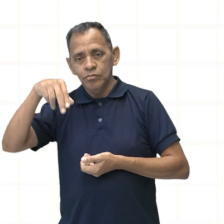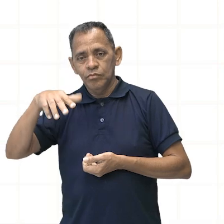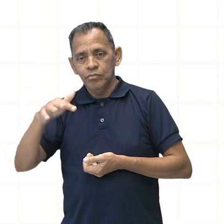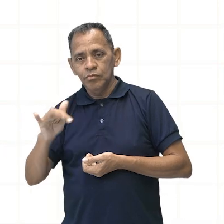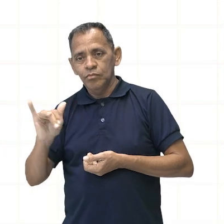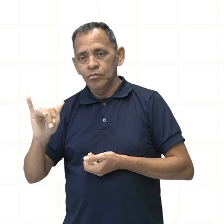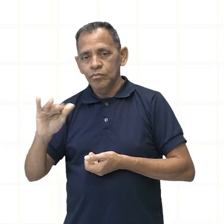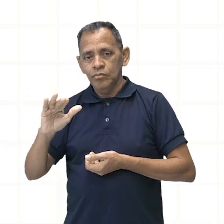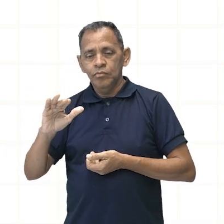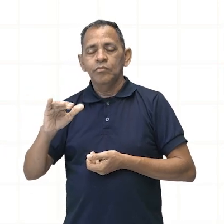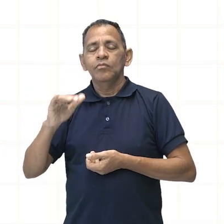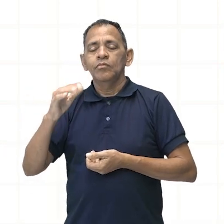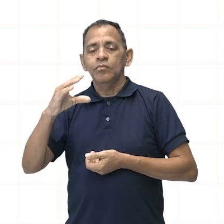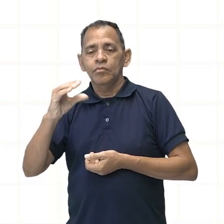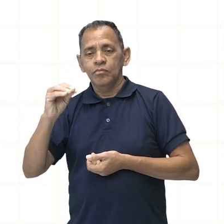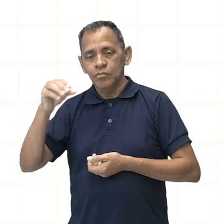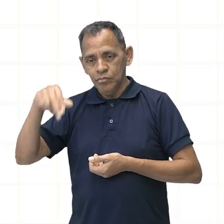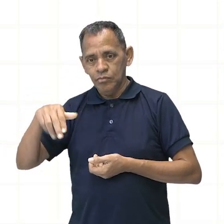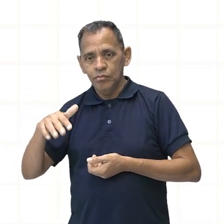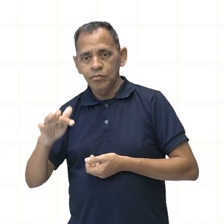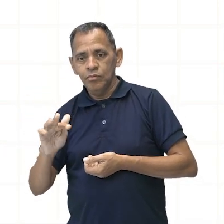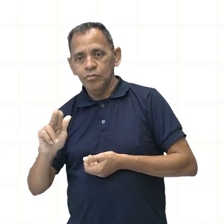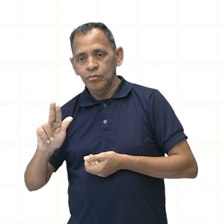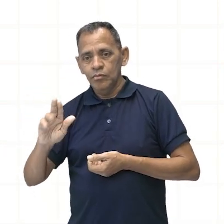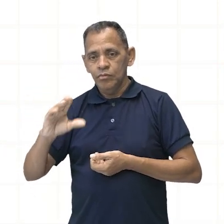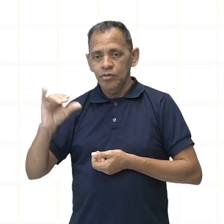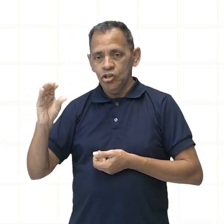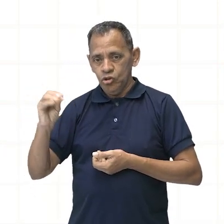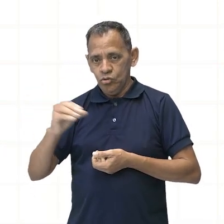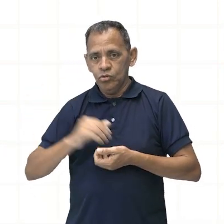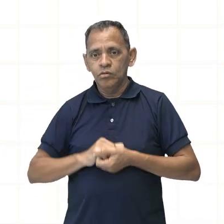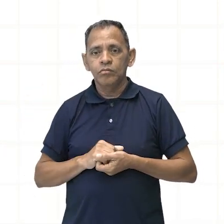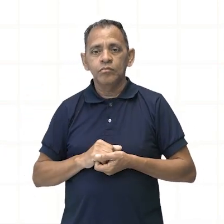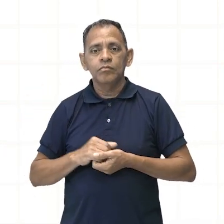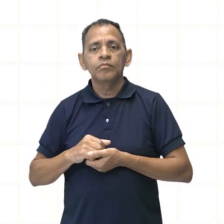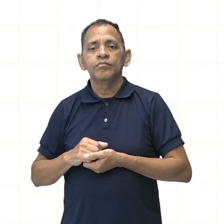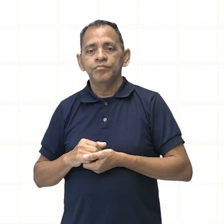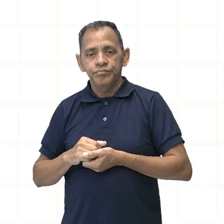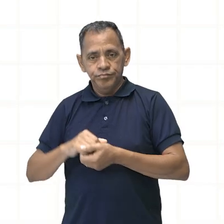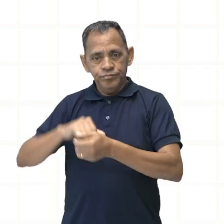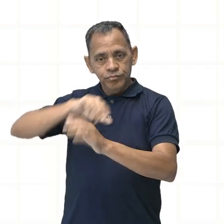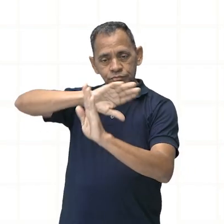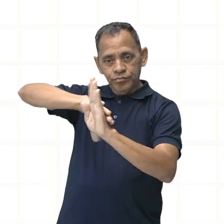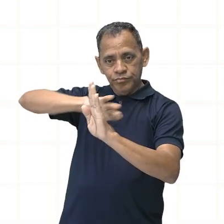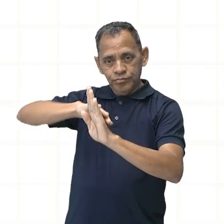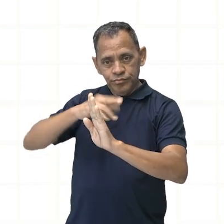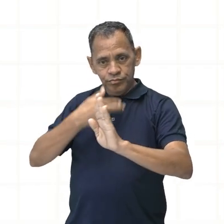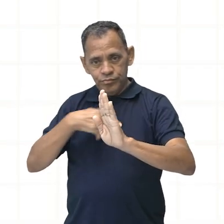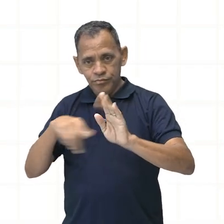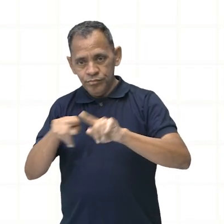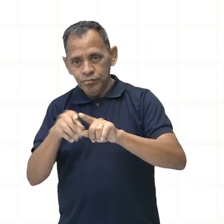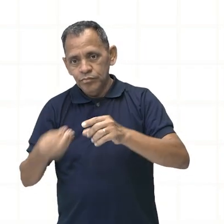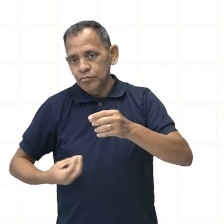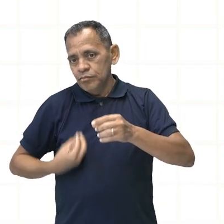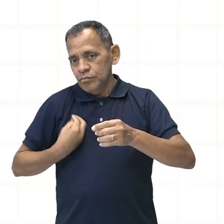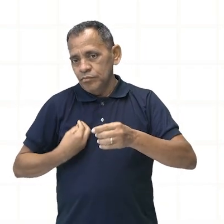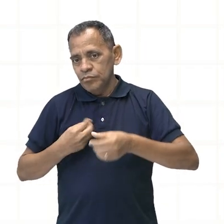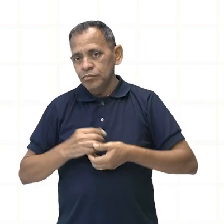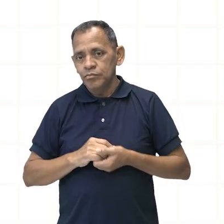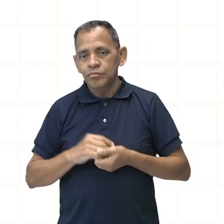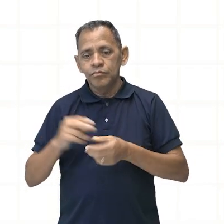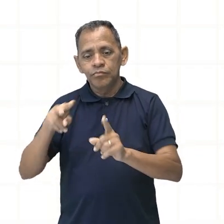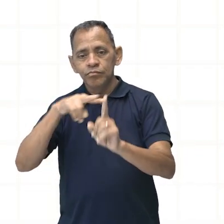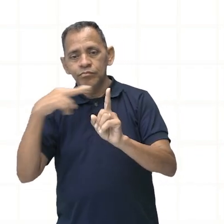confucionismo, certo? Que é considerada ali uma ideologia religiosa que orienta ali a vida de uma forma geral, tanto do ponto de